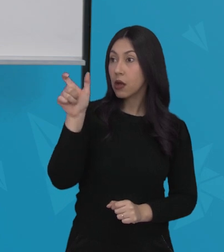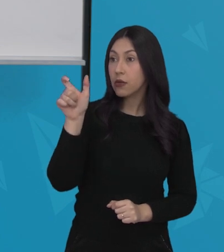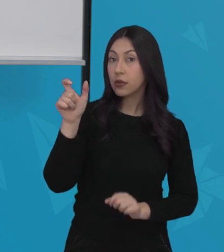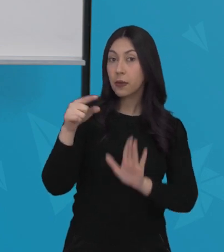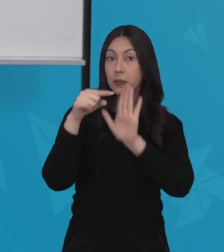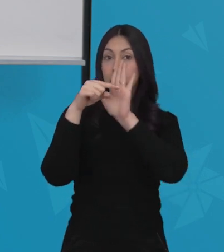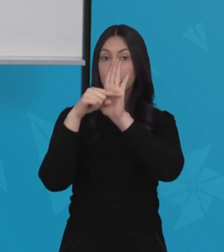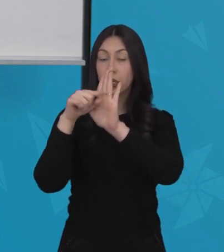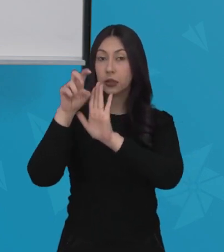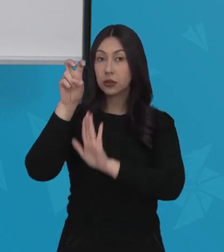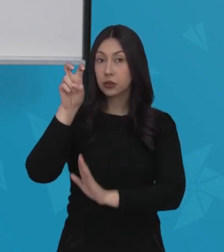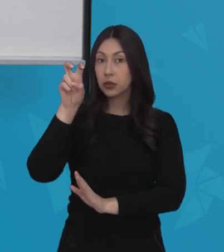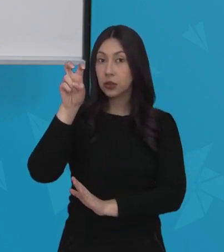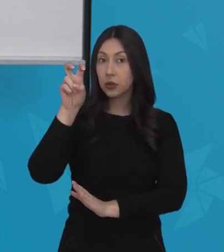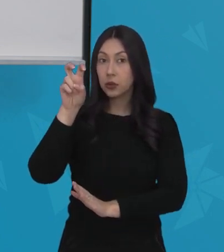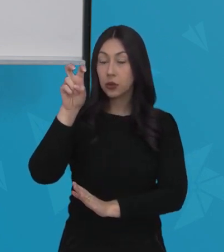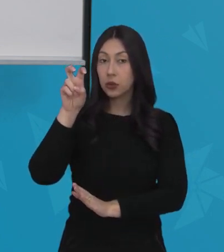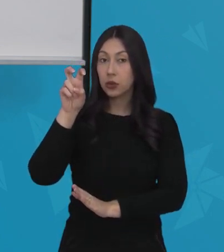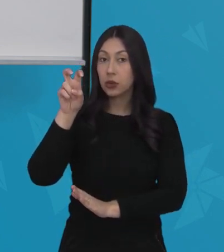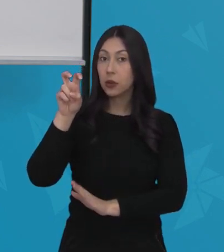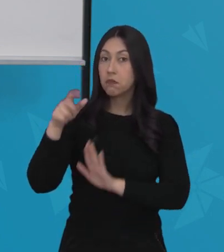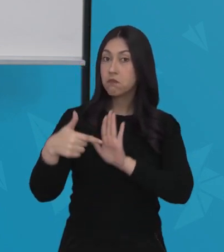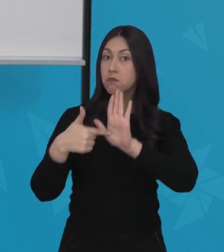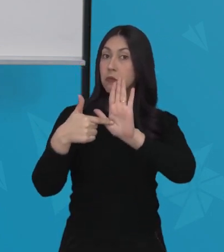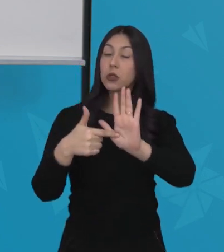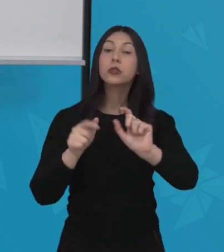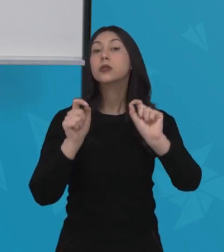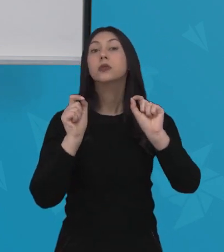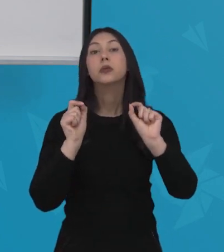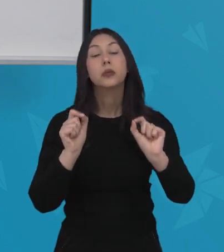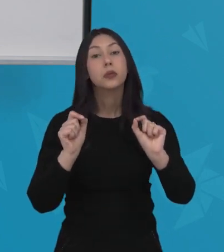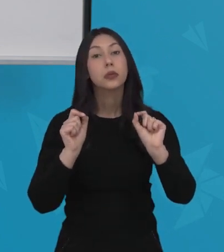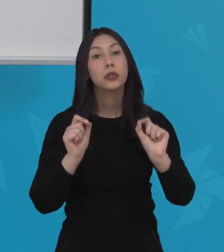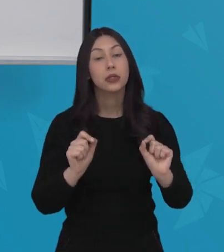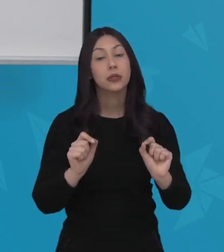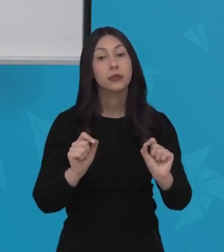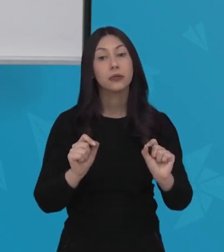5, esse menos indica uma coisa importantíssima.